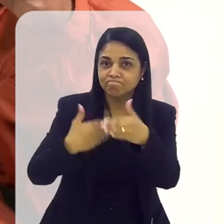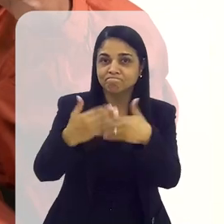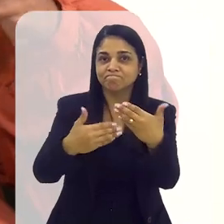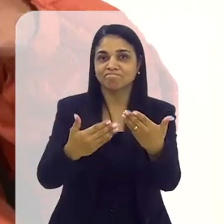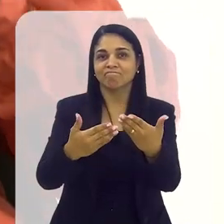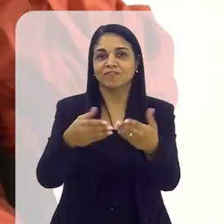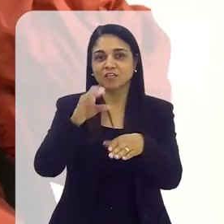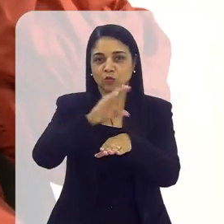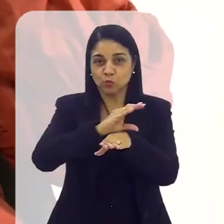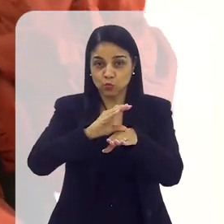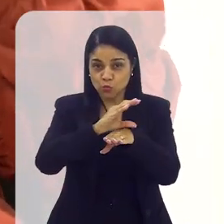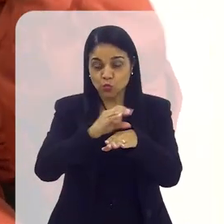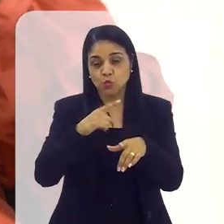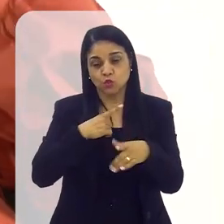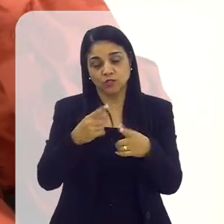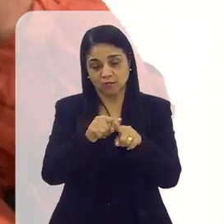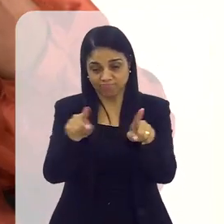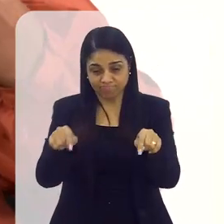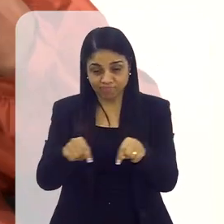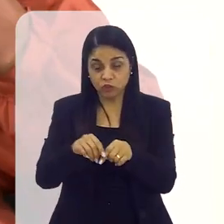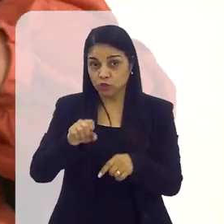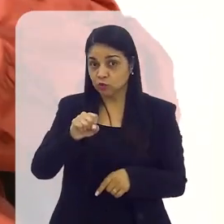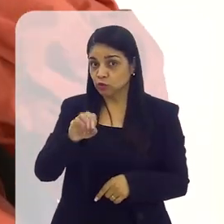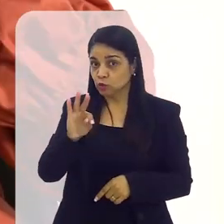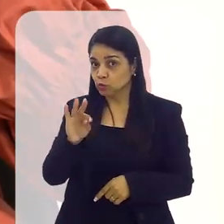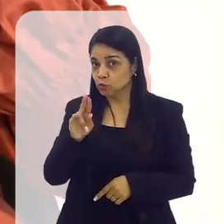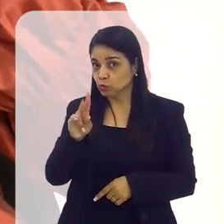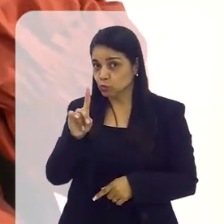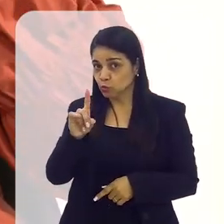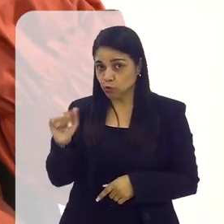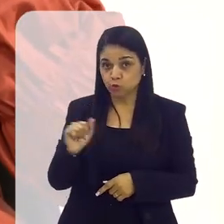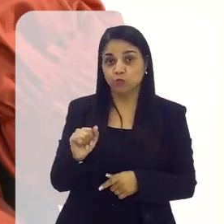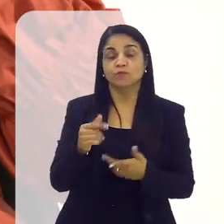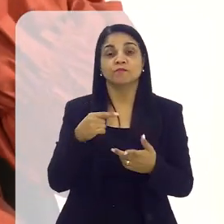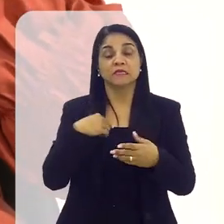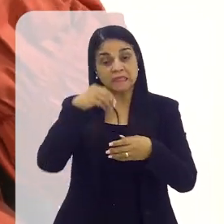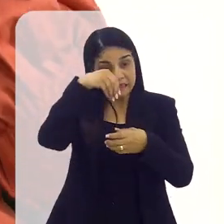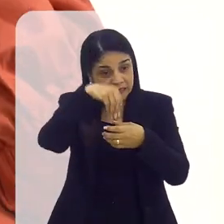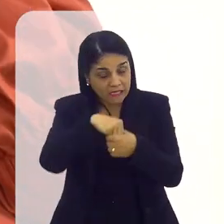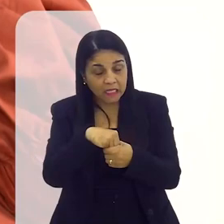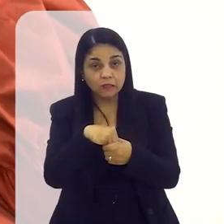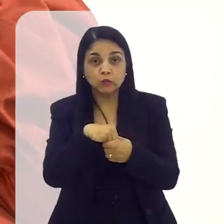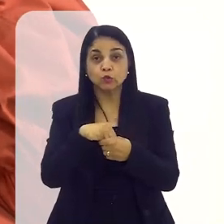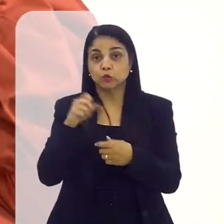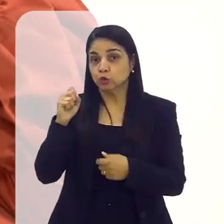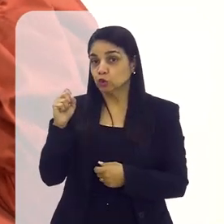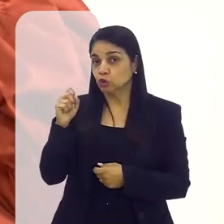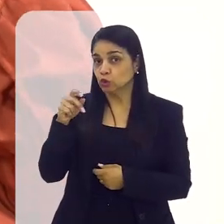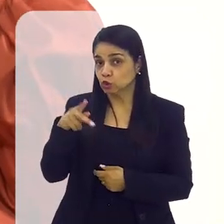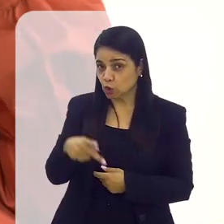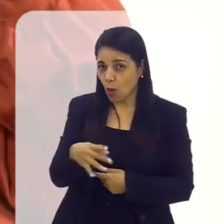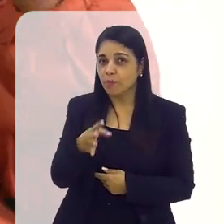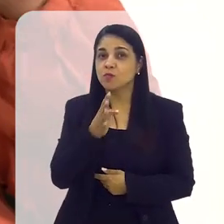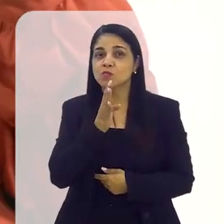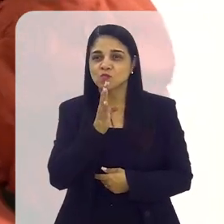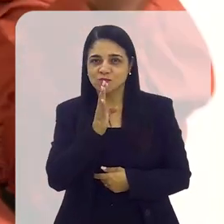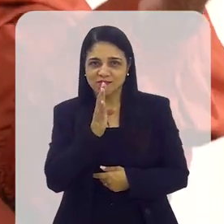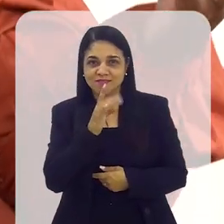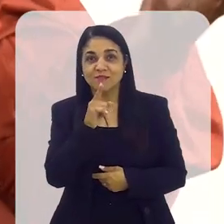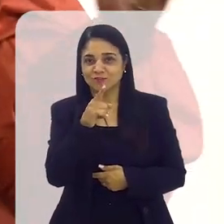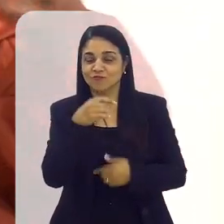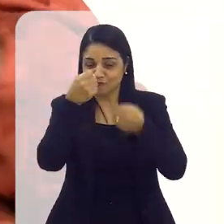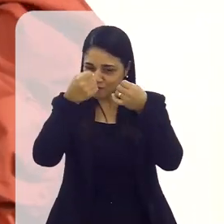estou te falando, hoje tem seu estúdio, seu espaço. Tem um professor da gente que tem um espaço dentro do shopping